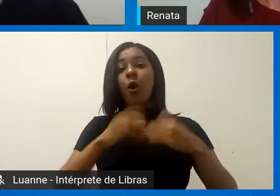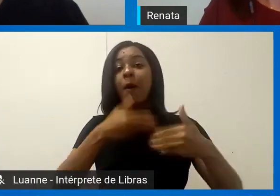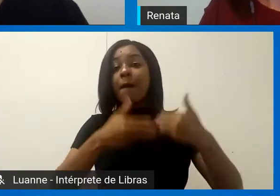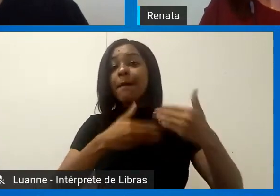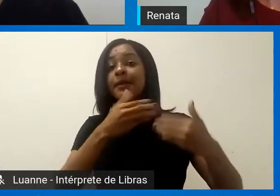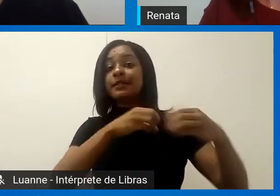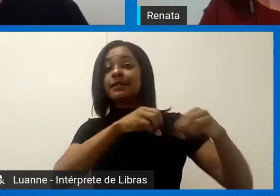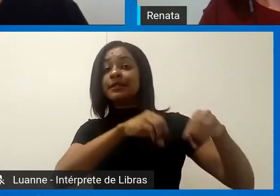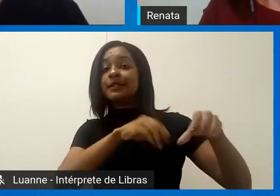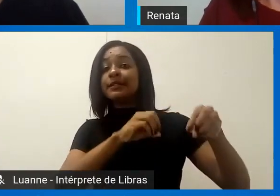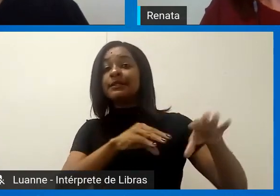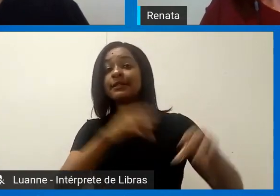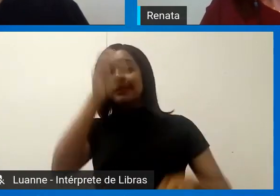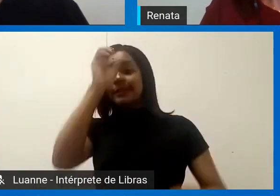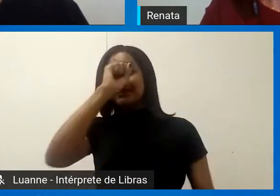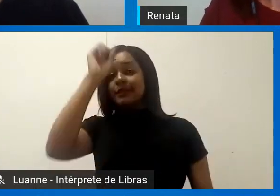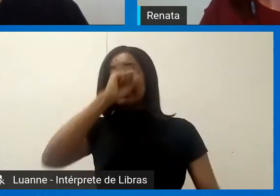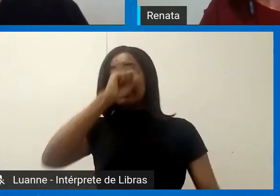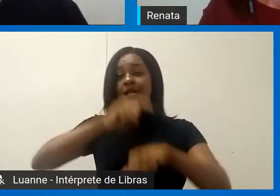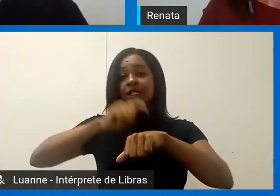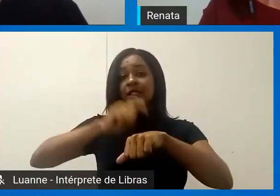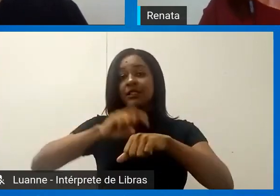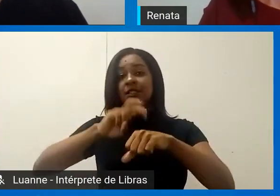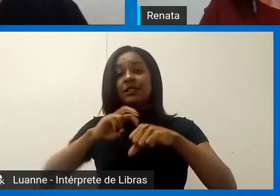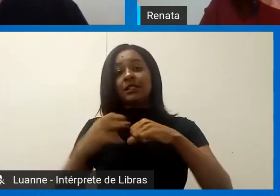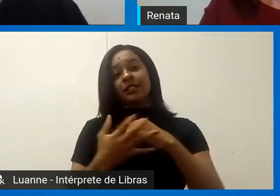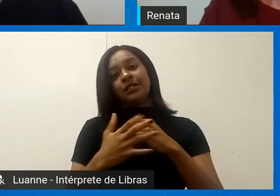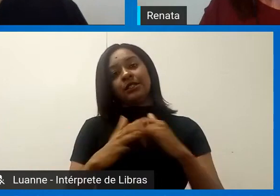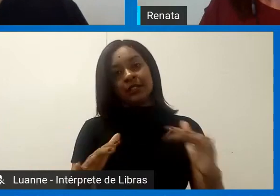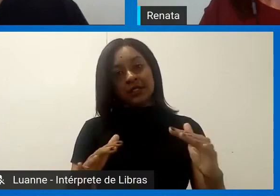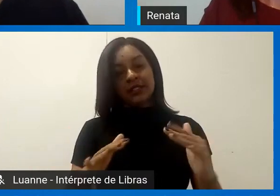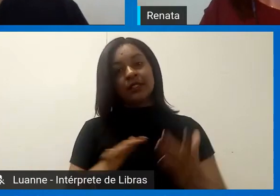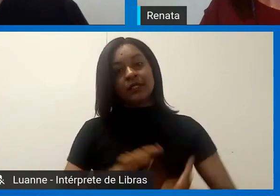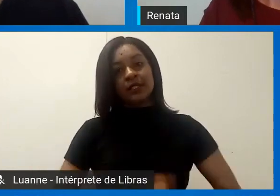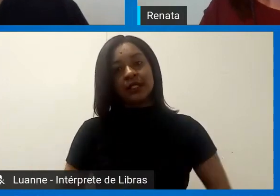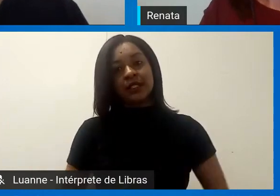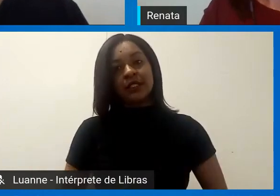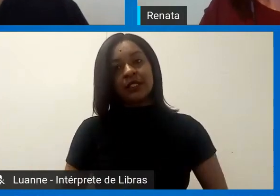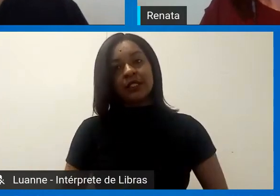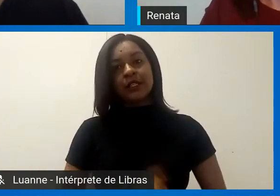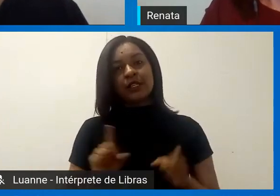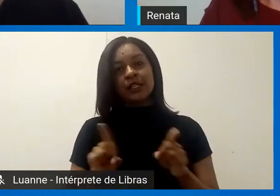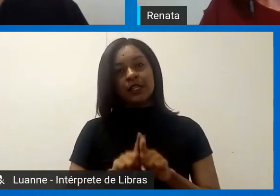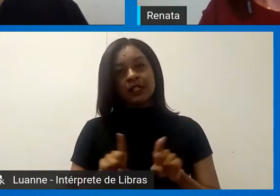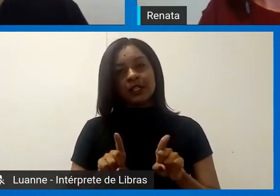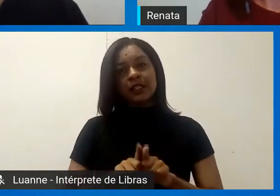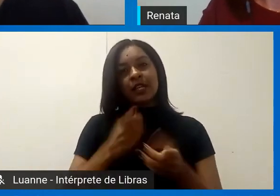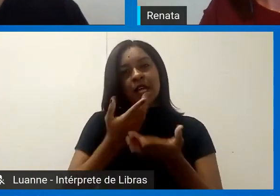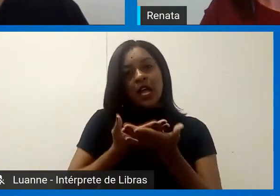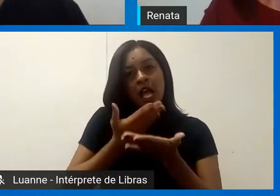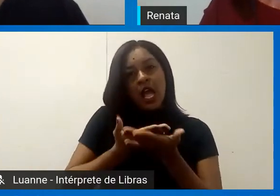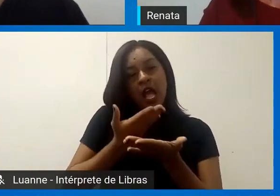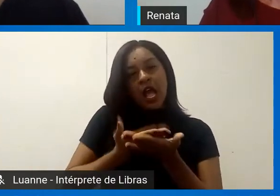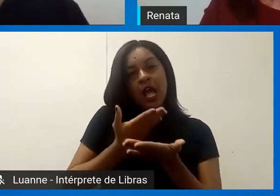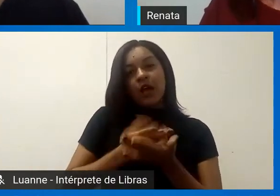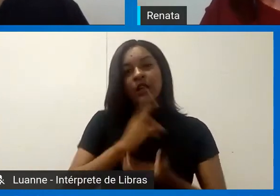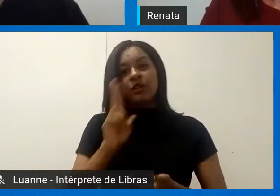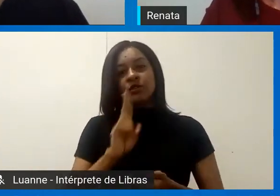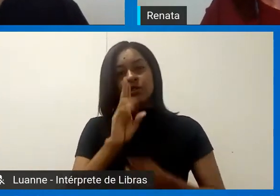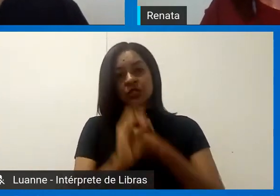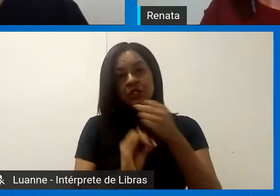fez o presente os tutoriais web aulas por meio da internet sincronas e assim